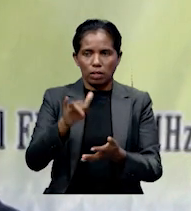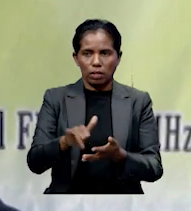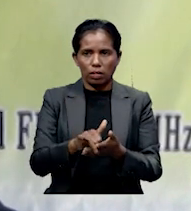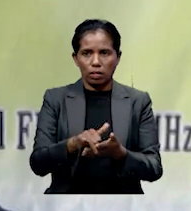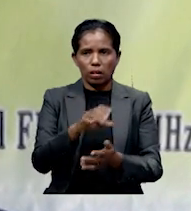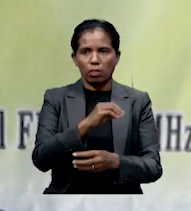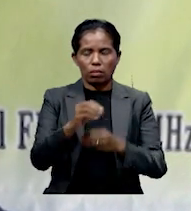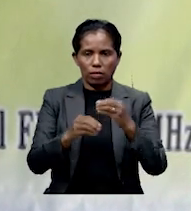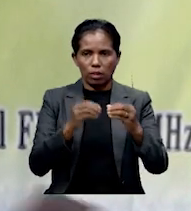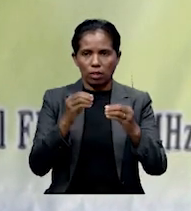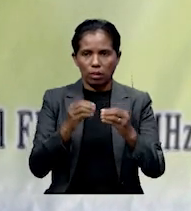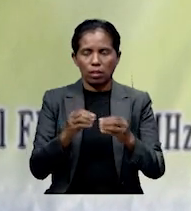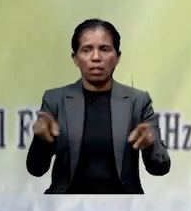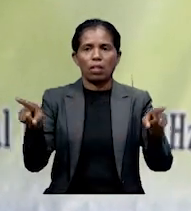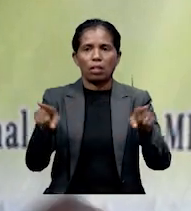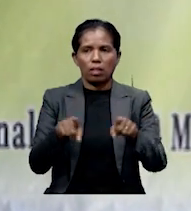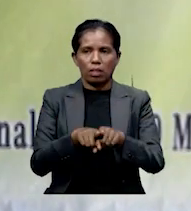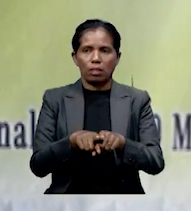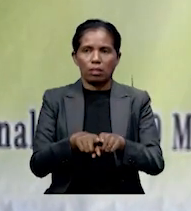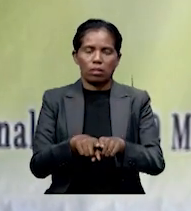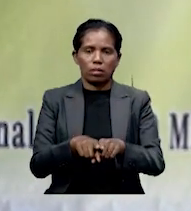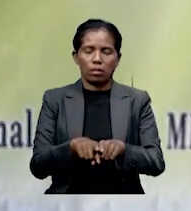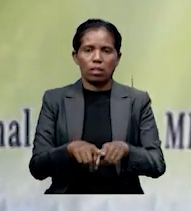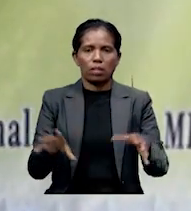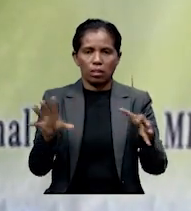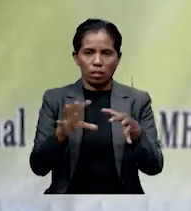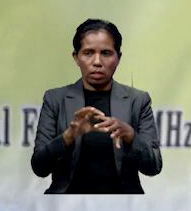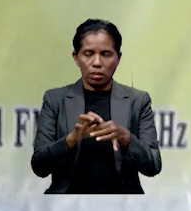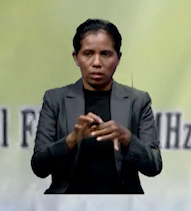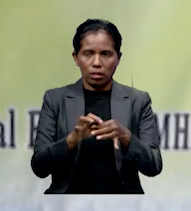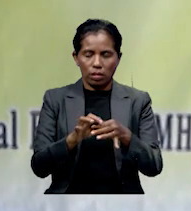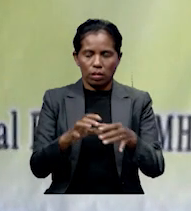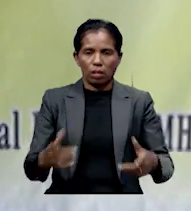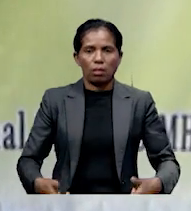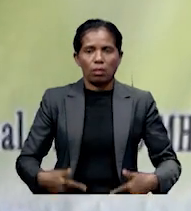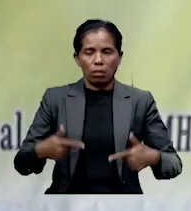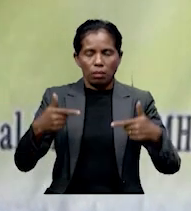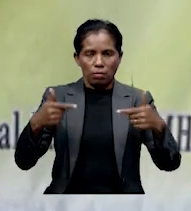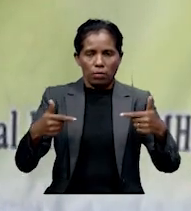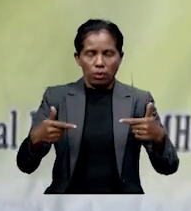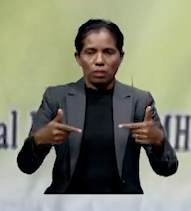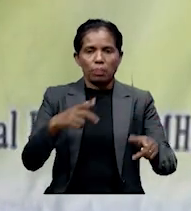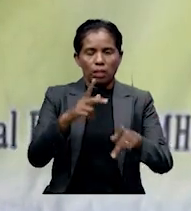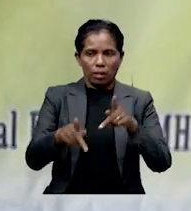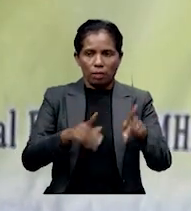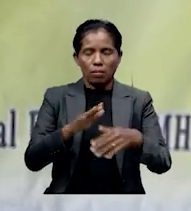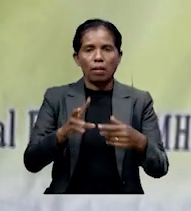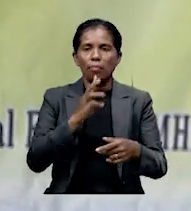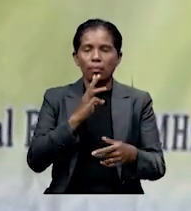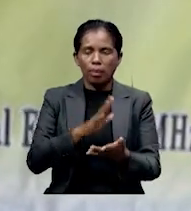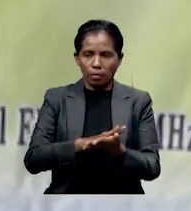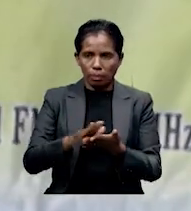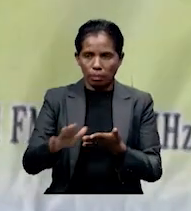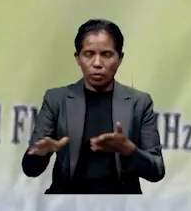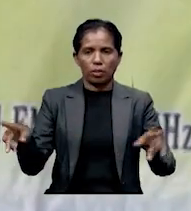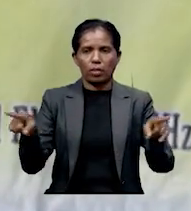setor será nem a dessa ligado ba vida humana mano produção né mas vemos o a